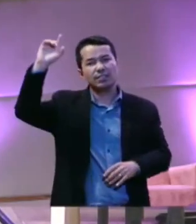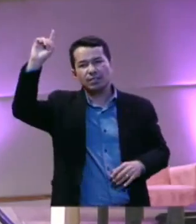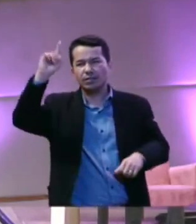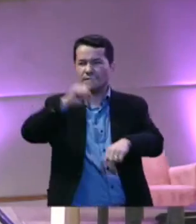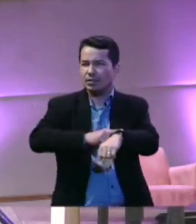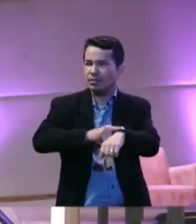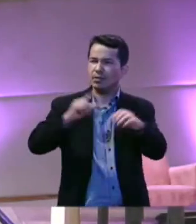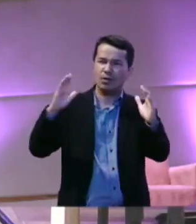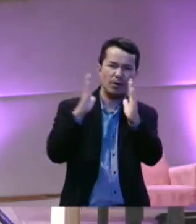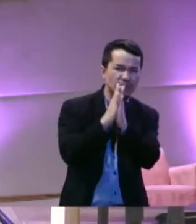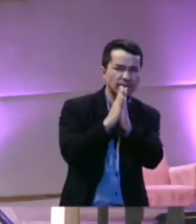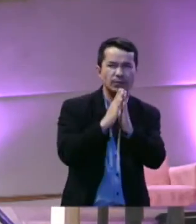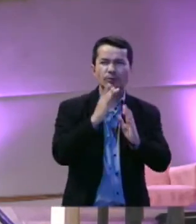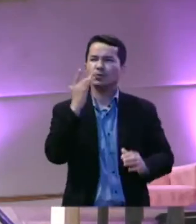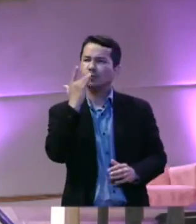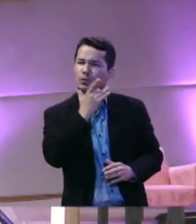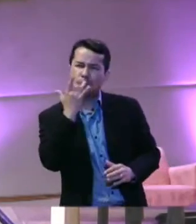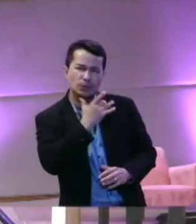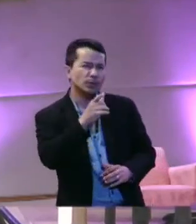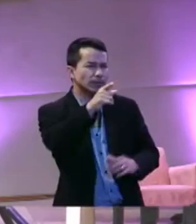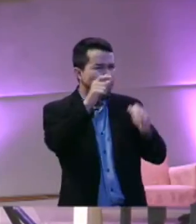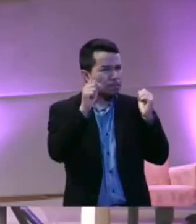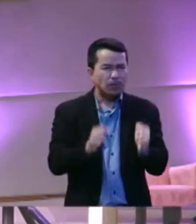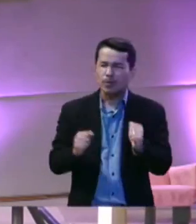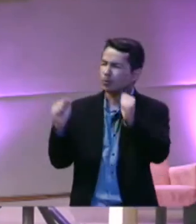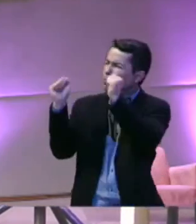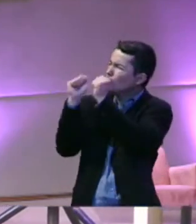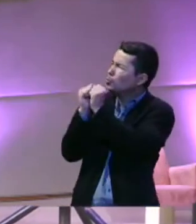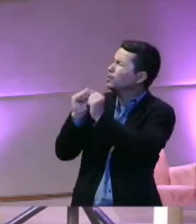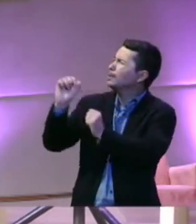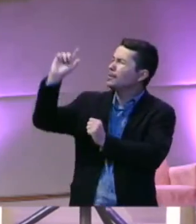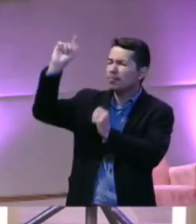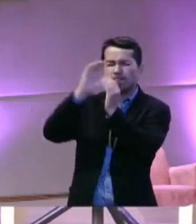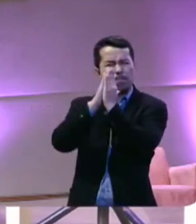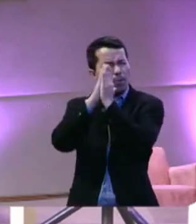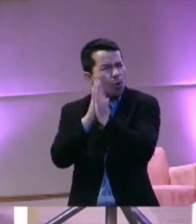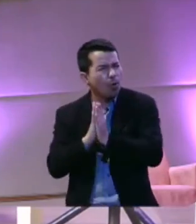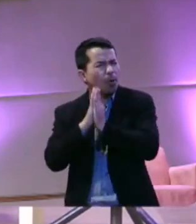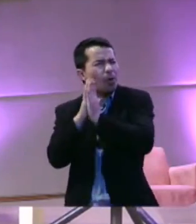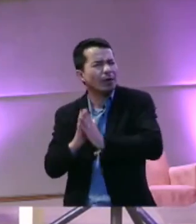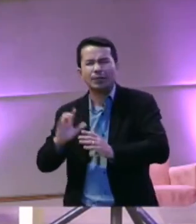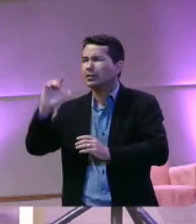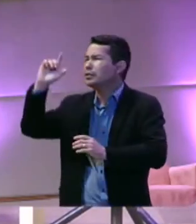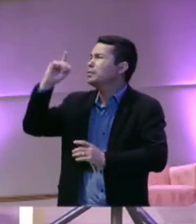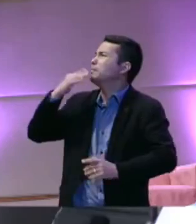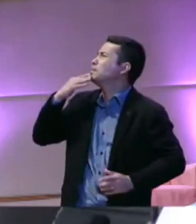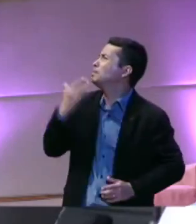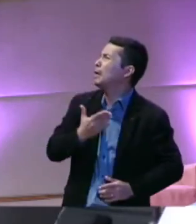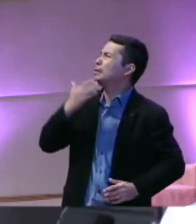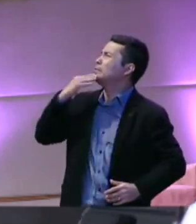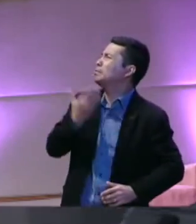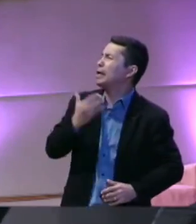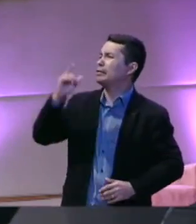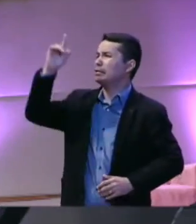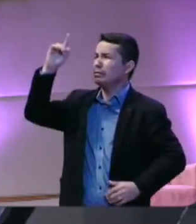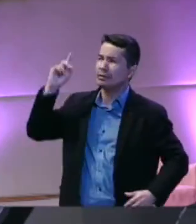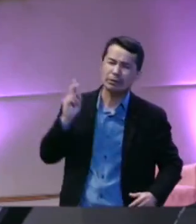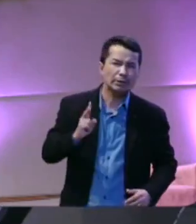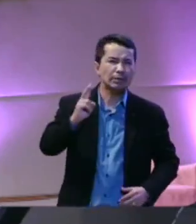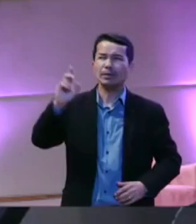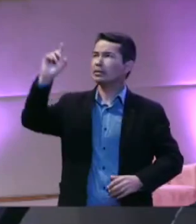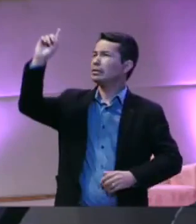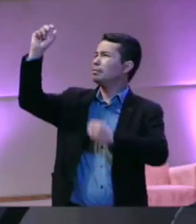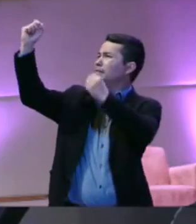era gostoso estar na presença dEle? E você só pensava nele, era aquele fogo que consumia o seu